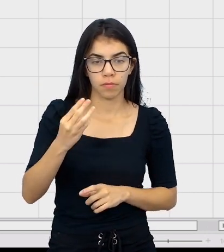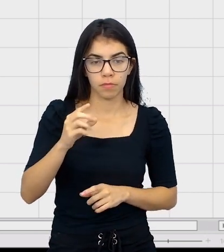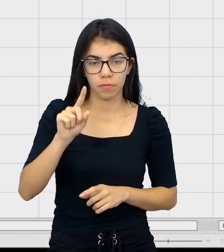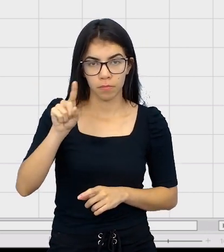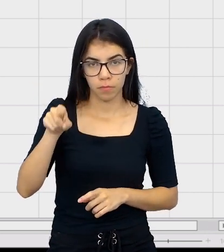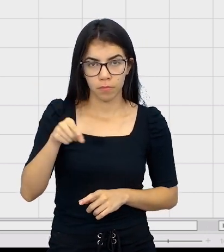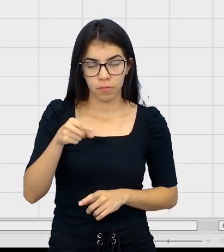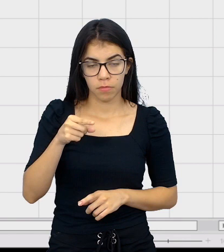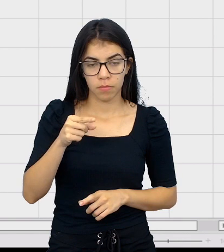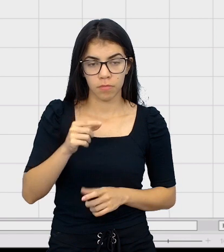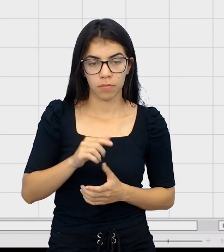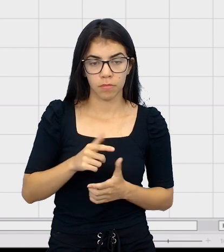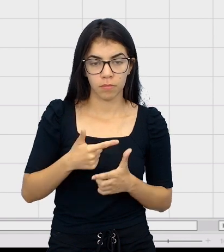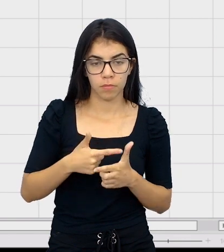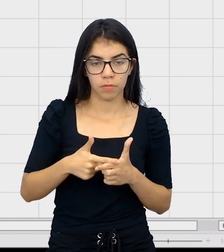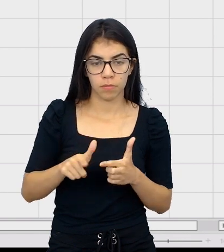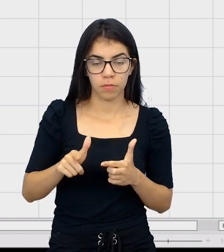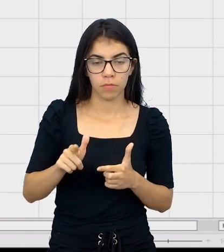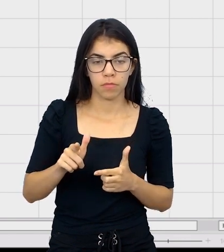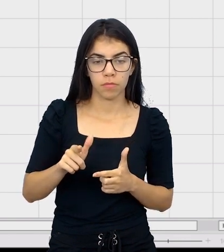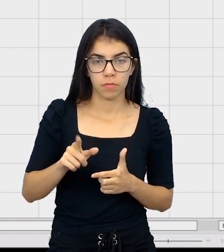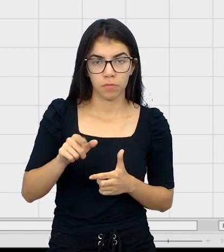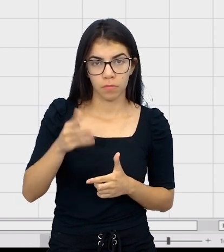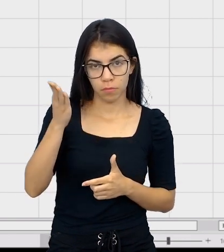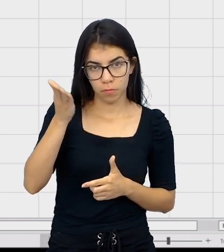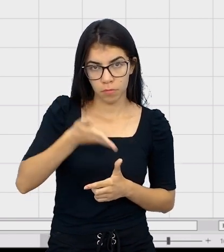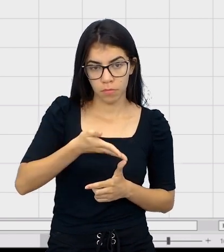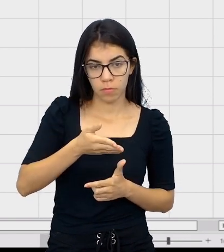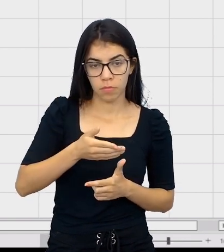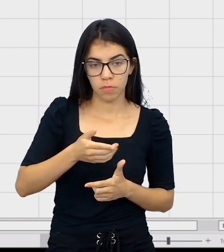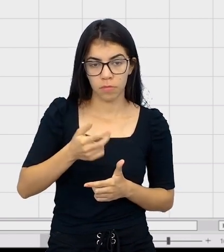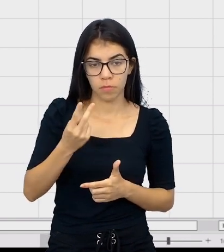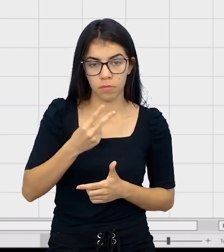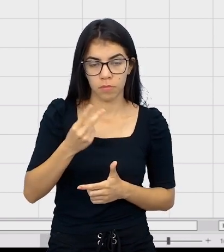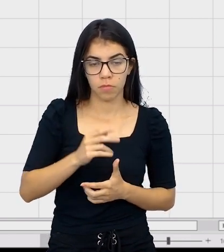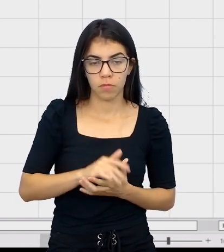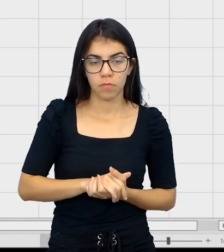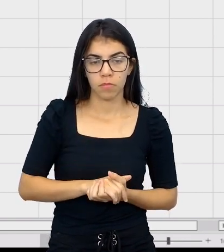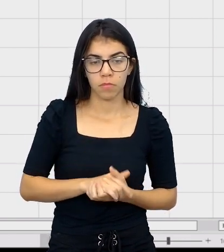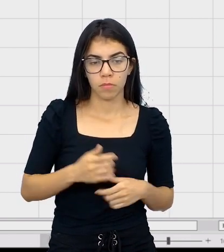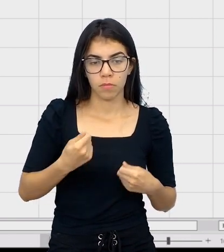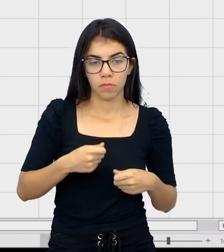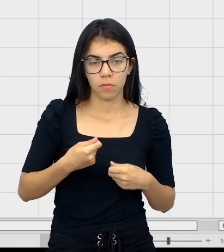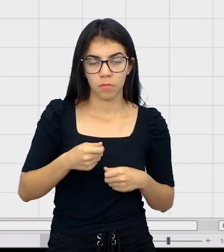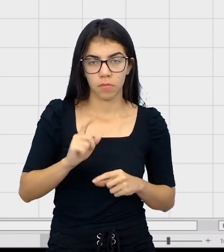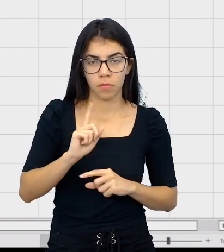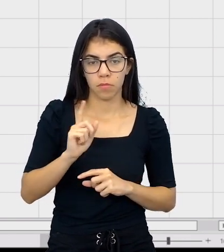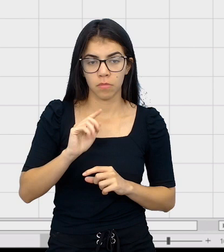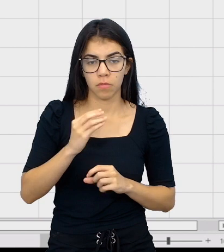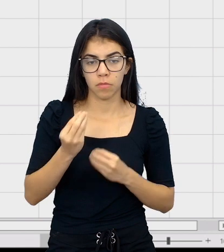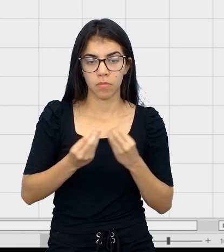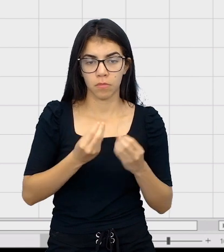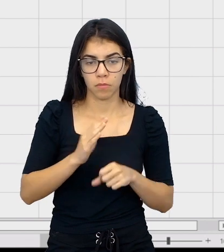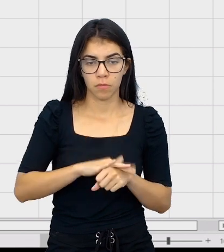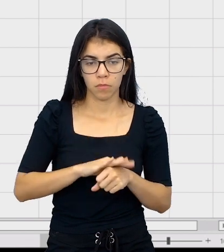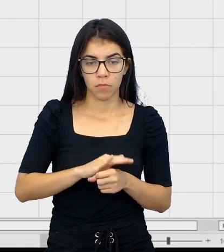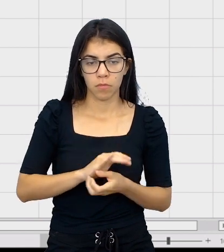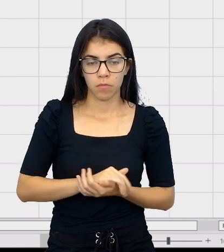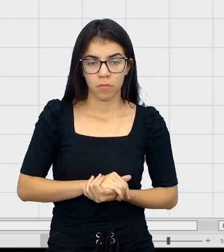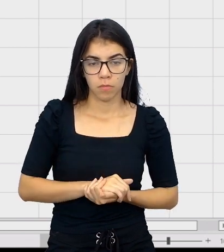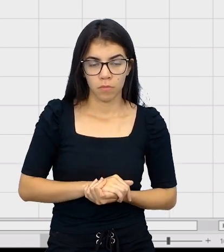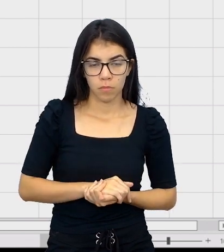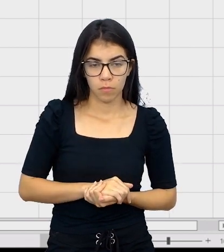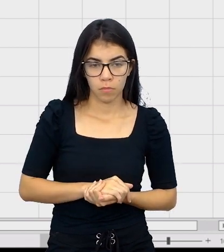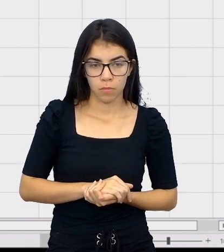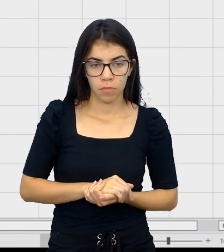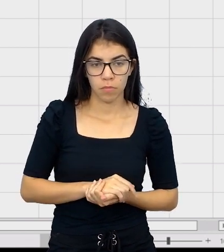fecha o parênteses, dividido, que é a barra, Sim. por 2. Mas eu não preciso fazer isso, né, Osmar? Não. Eu posso vir aqui no cantinho da cédula, onde tem a fórmula. Ó, a